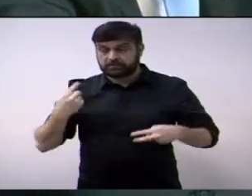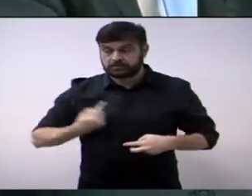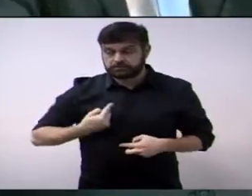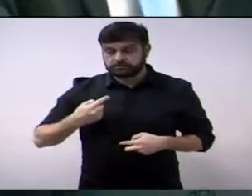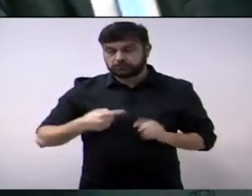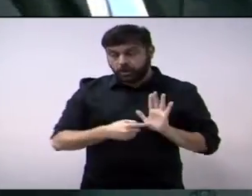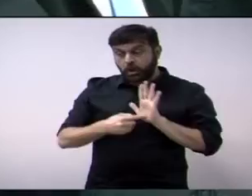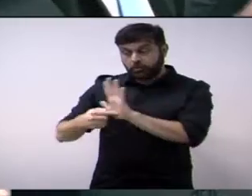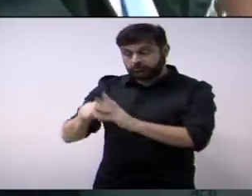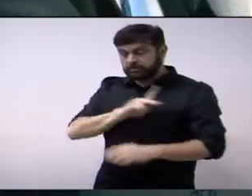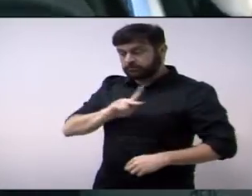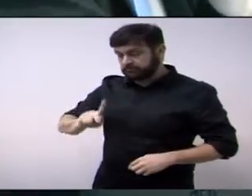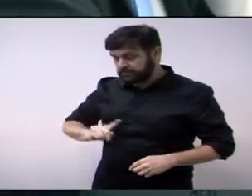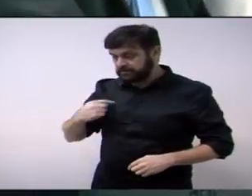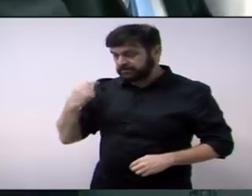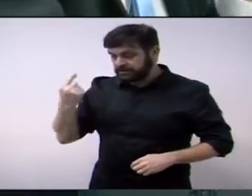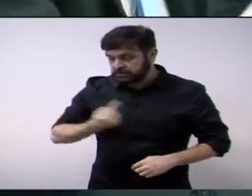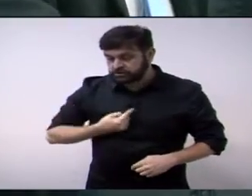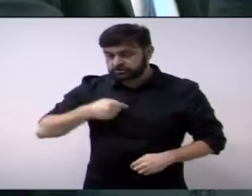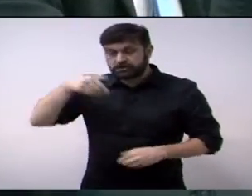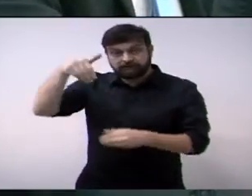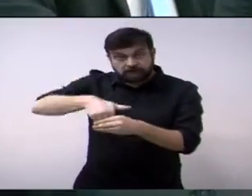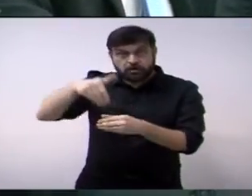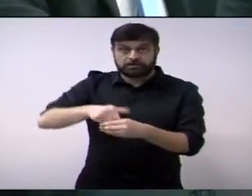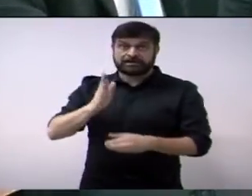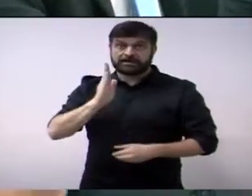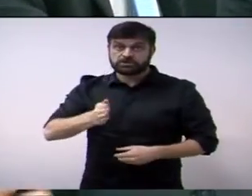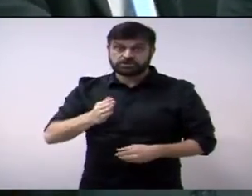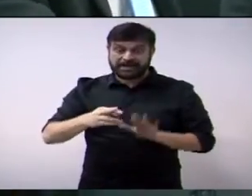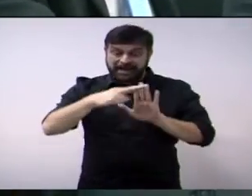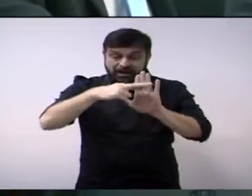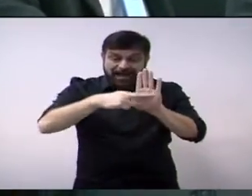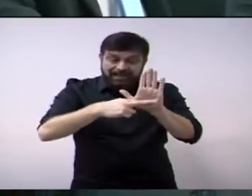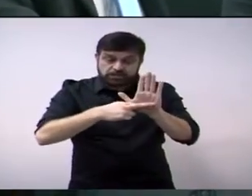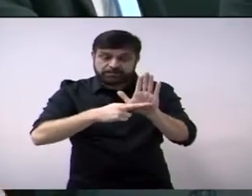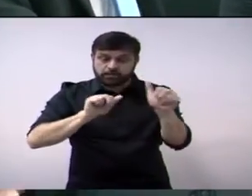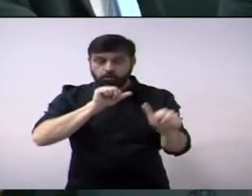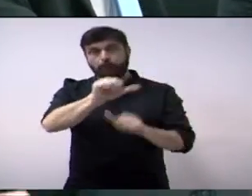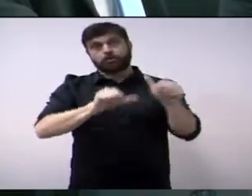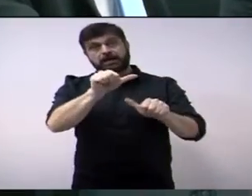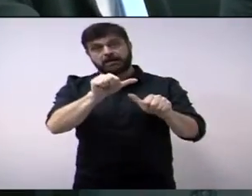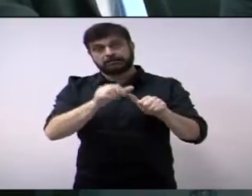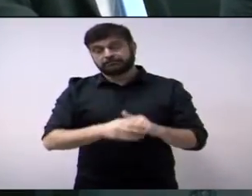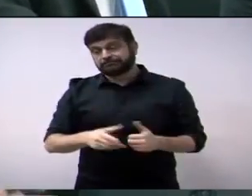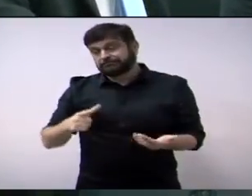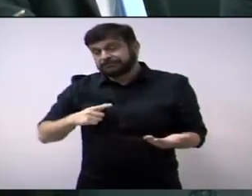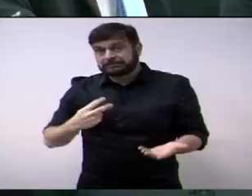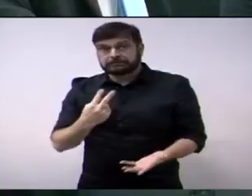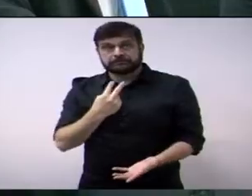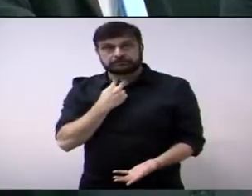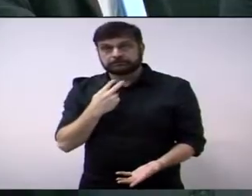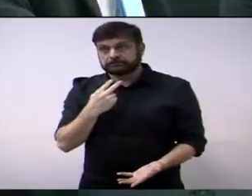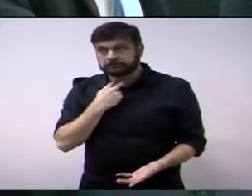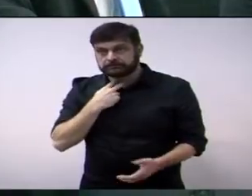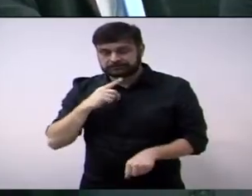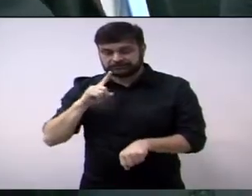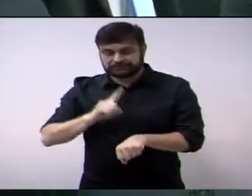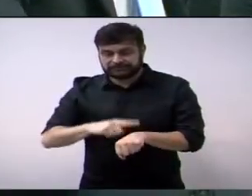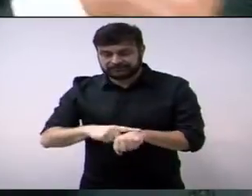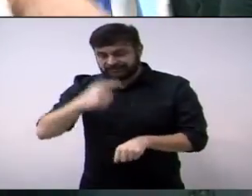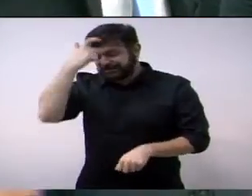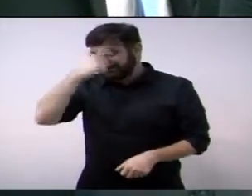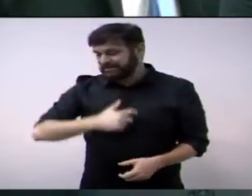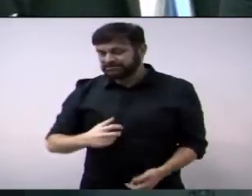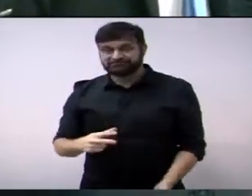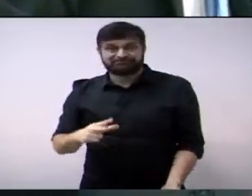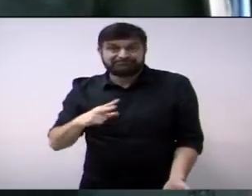pudesse deliberar em plenário. Mas é o que eu falei, por alguns compromissos e problemas de ordem pessoal, não